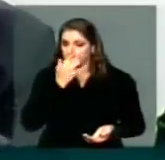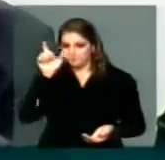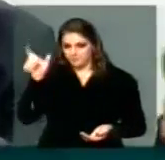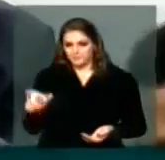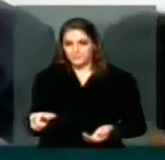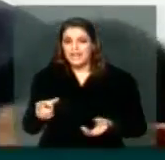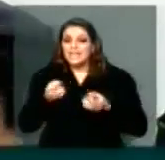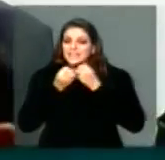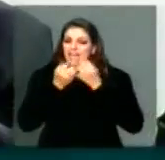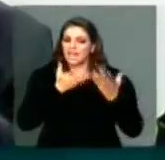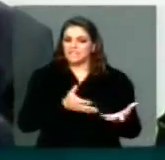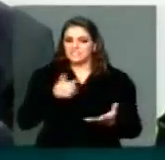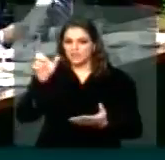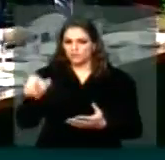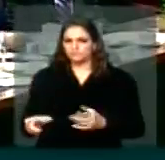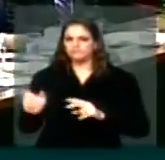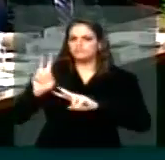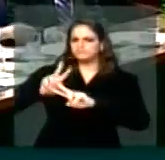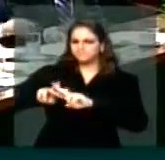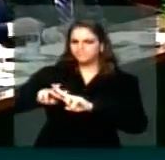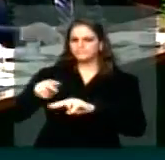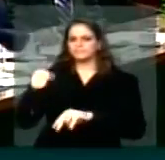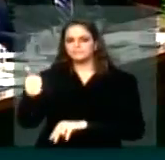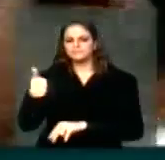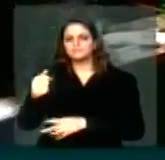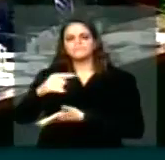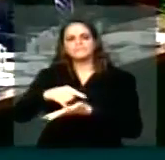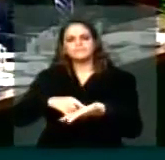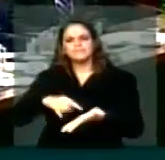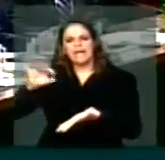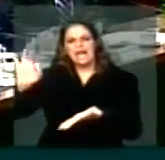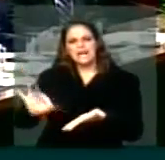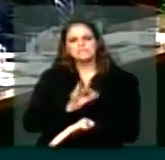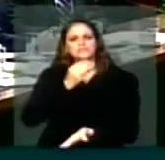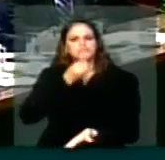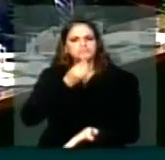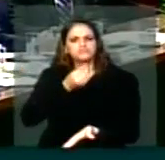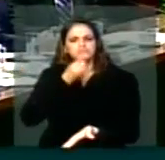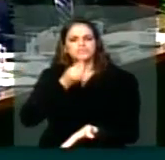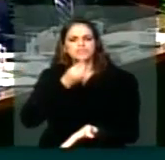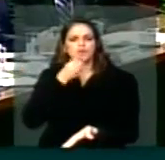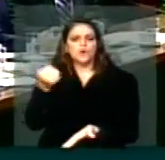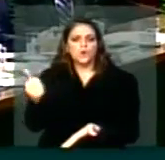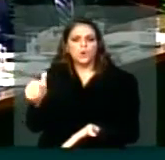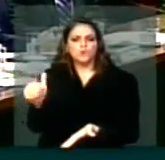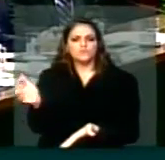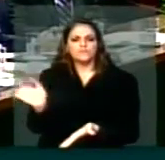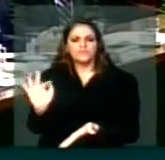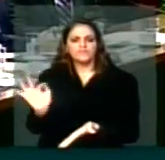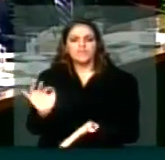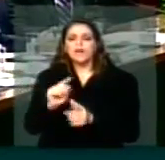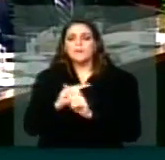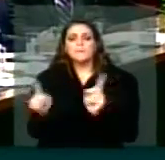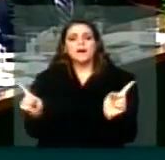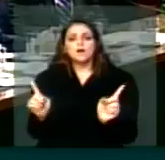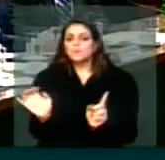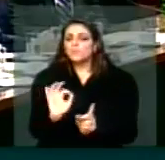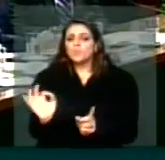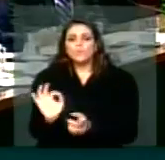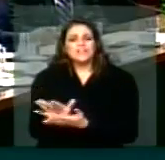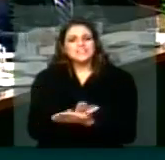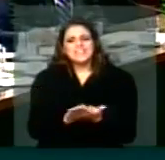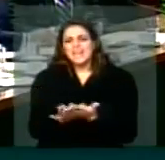e tomar um termo de referência no dia 11 de fevereiro, por que que ele não intimou e não